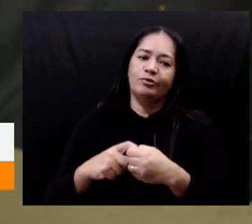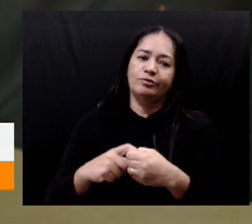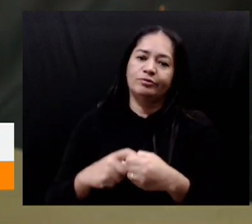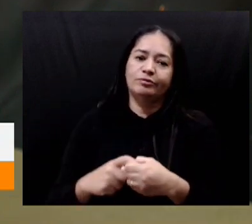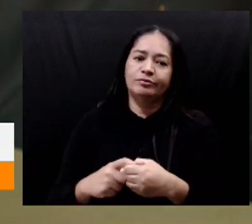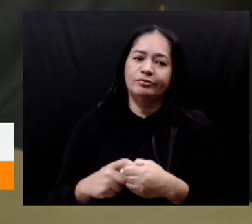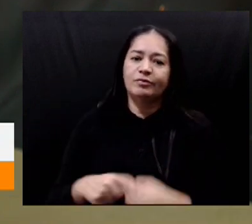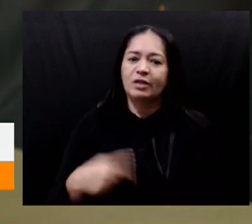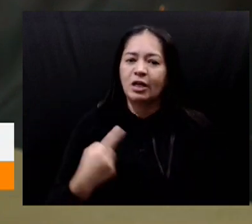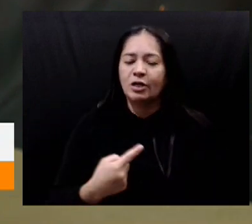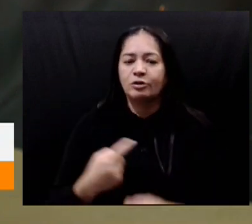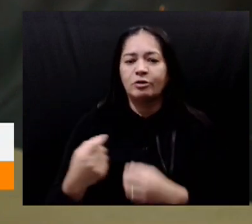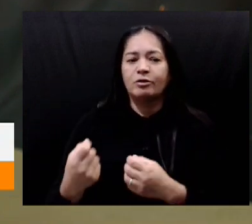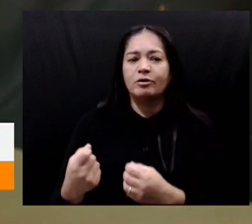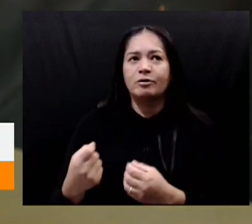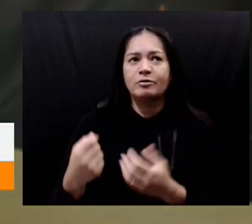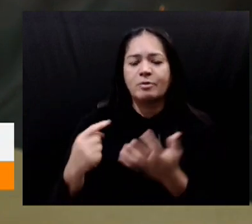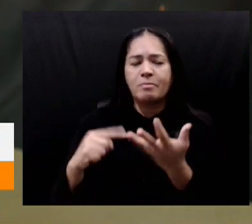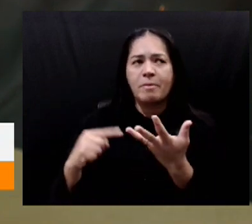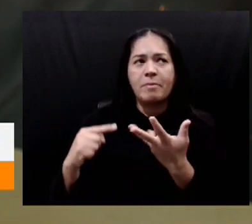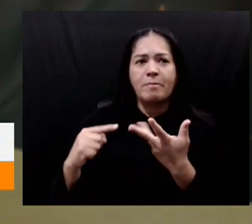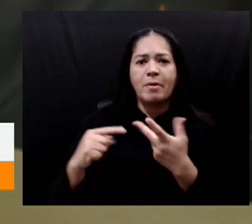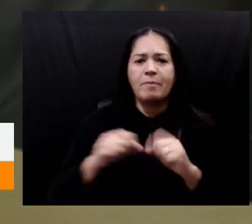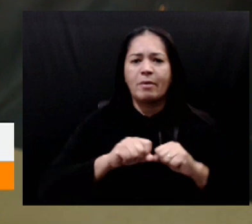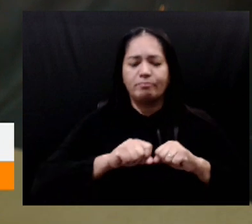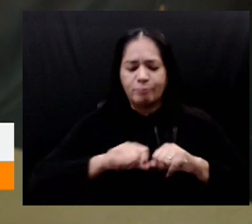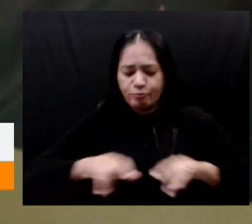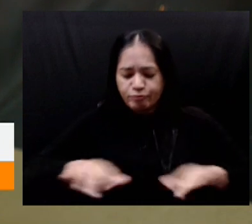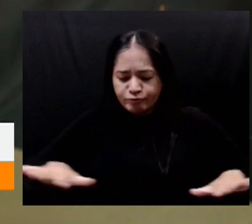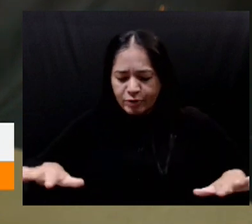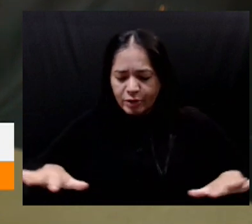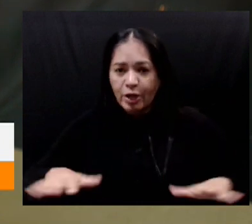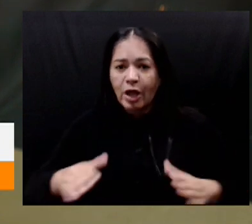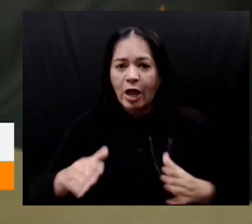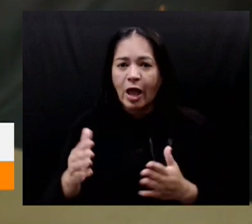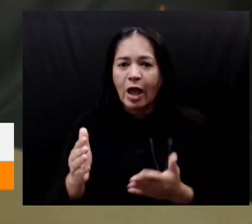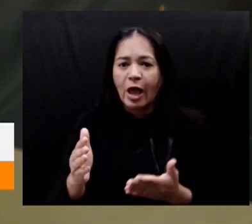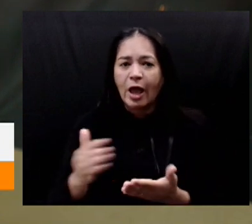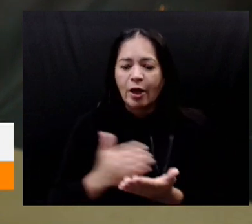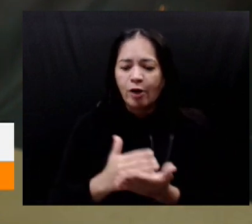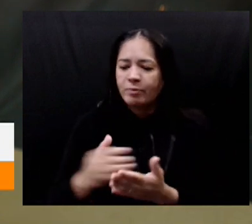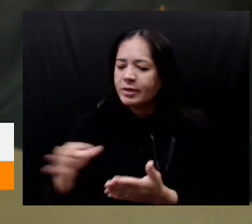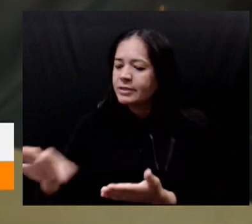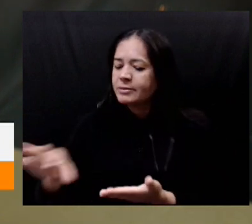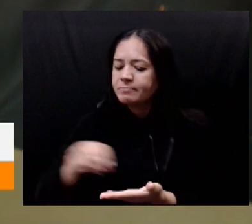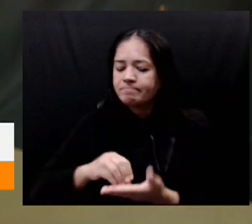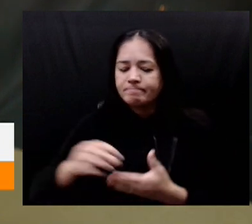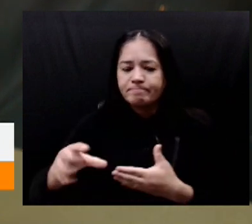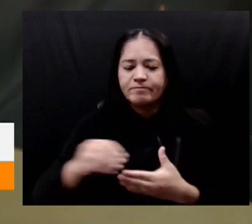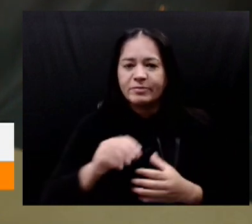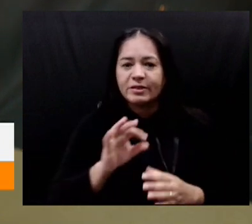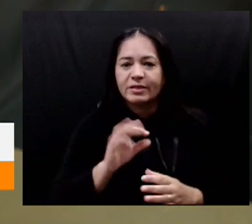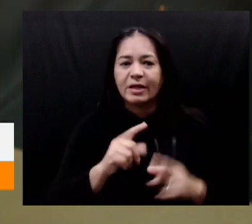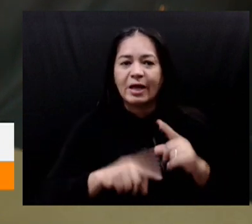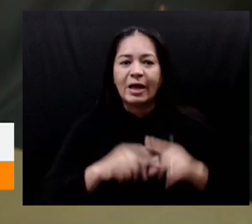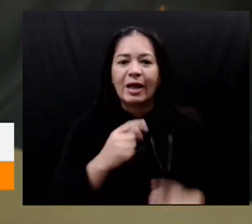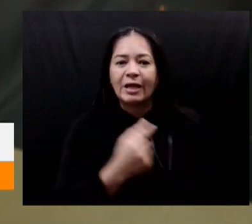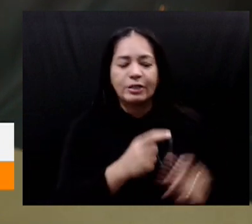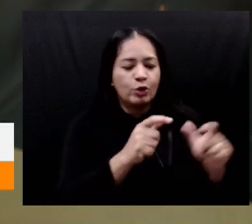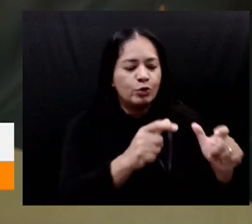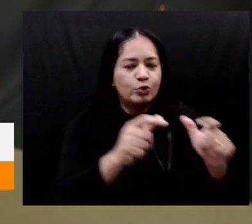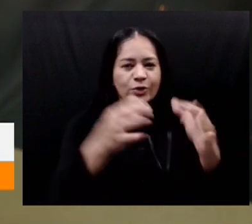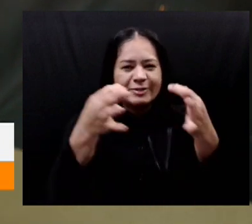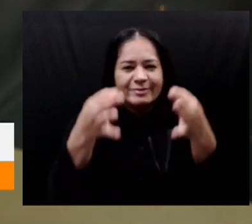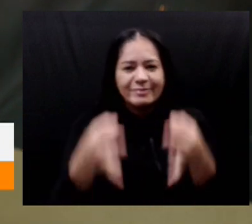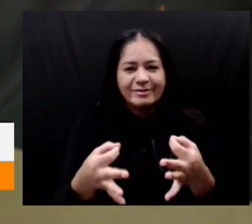bagagem, espalhar ela no chão e começar a juntar tudo e colocar cada coisa no seu devido lugar. Aí vem a